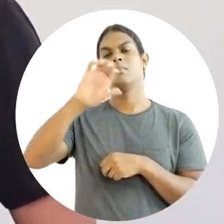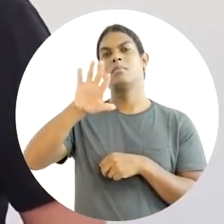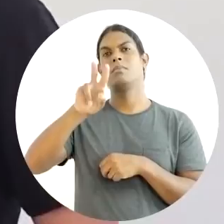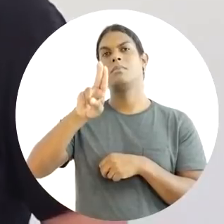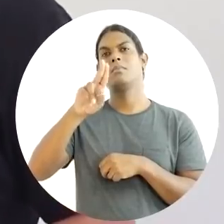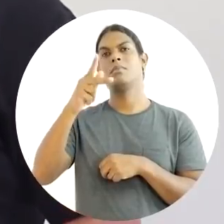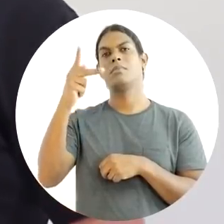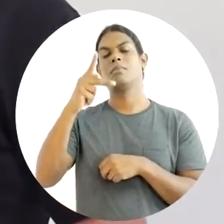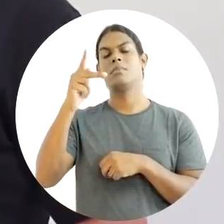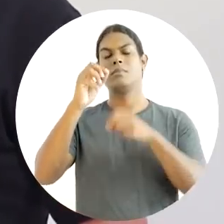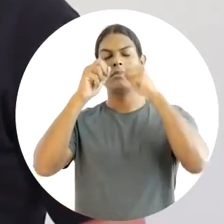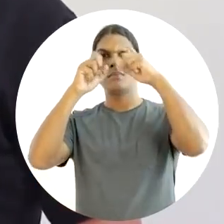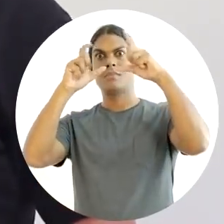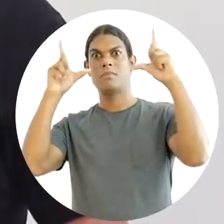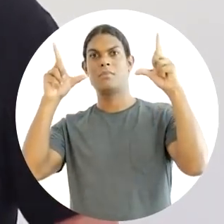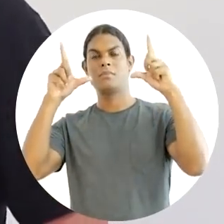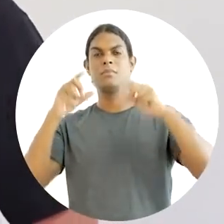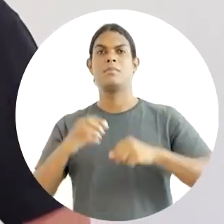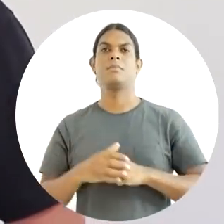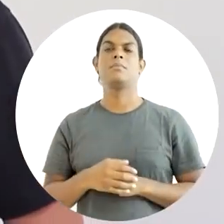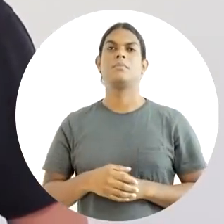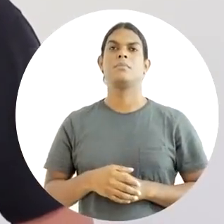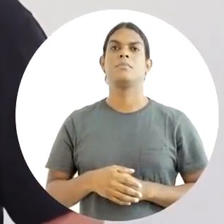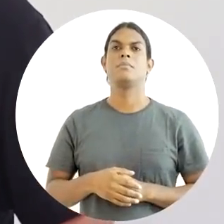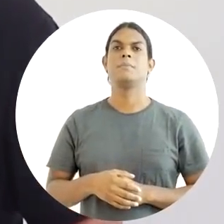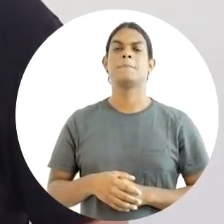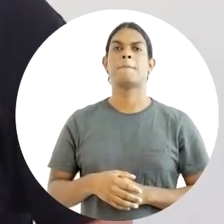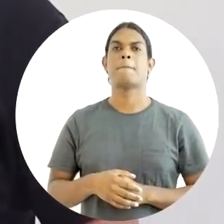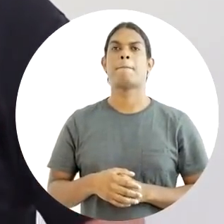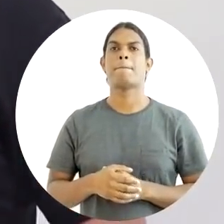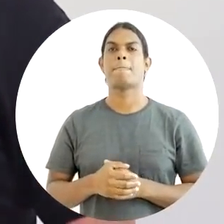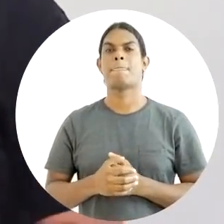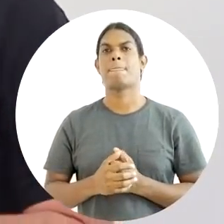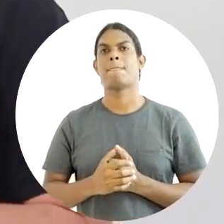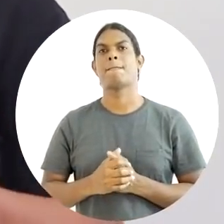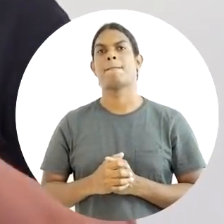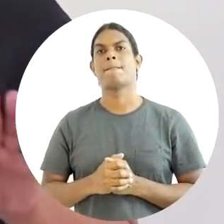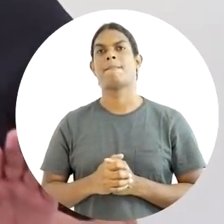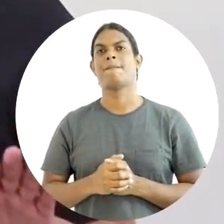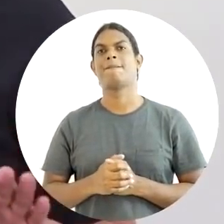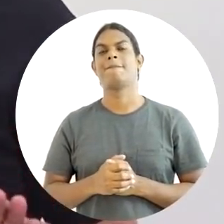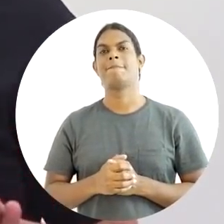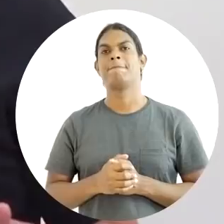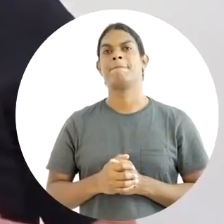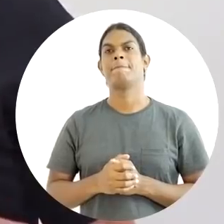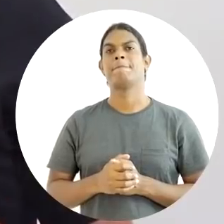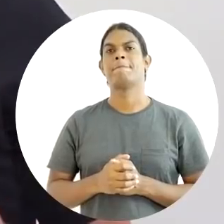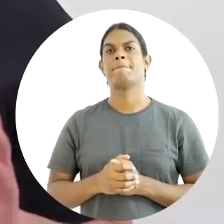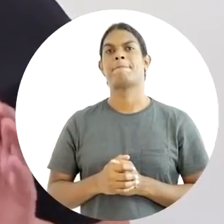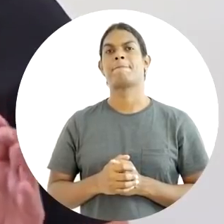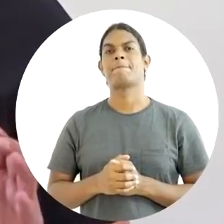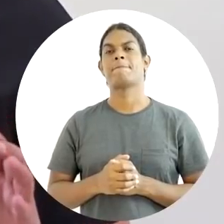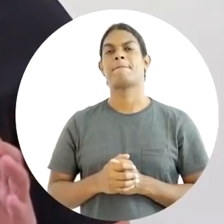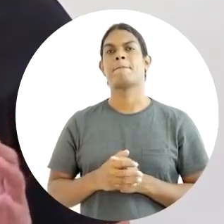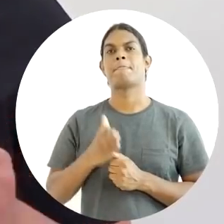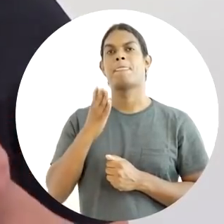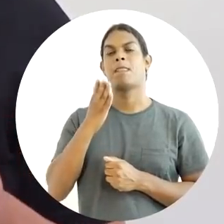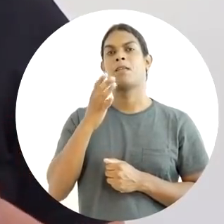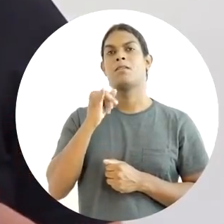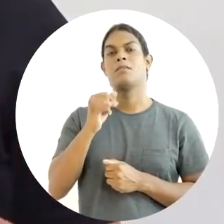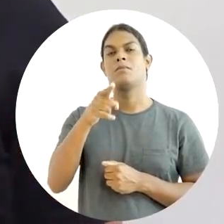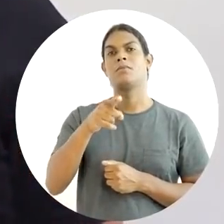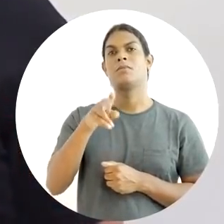tem go in. Se você pegar separadamente essa palavra,